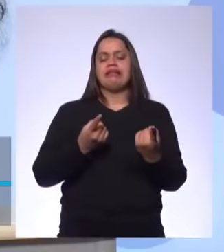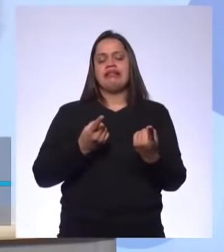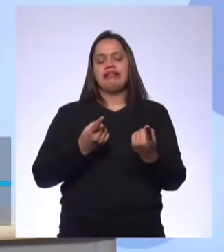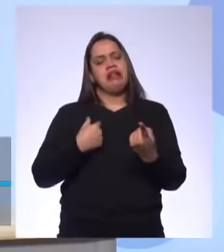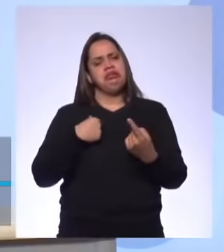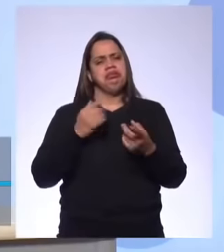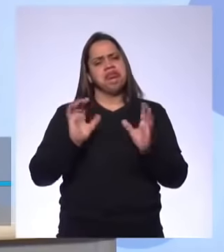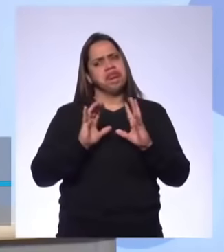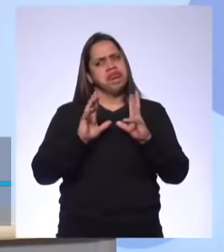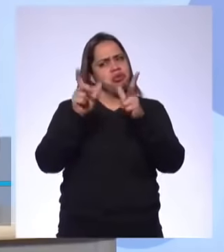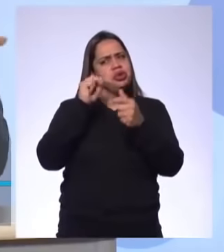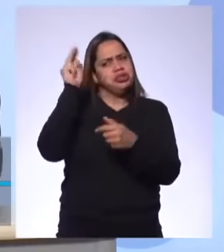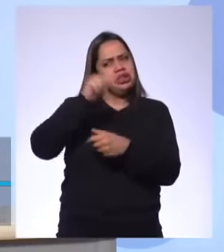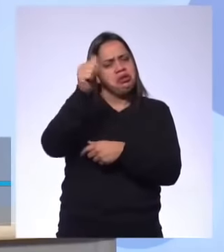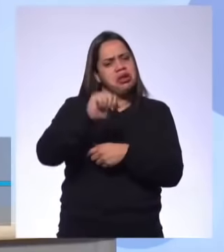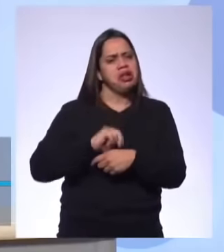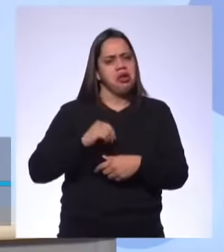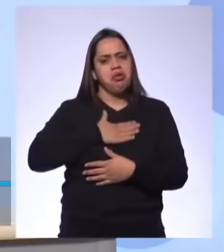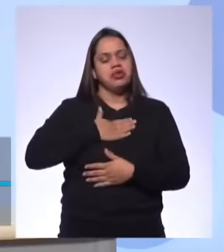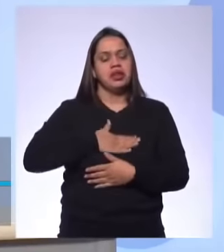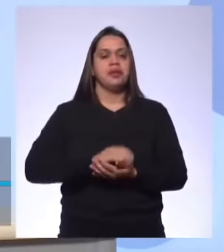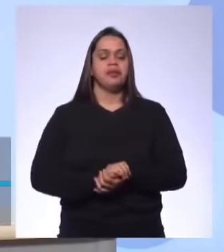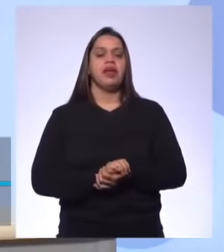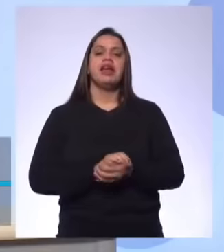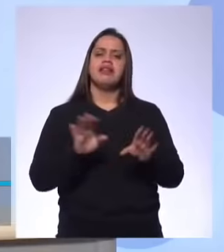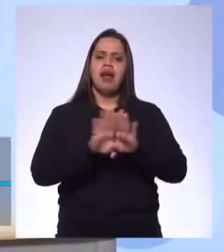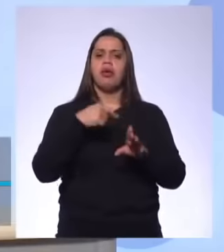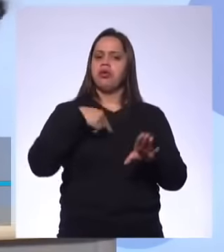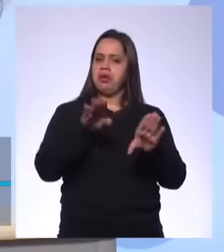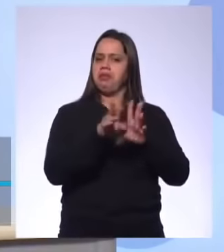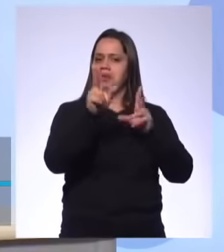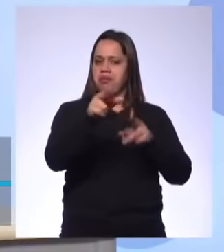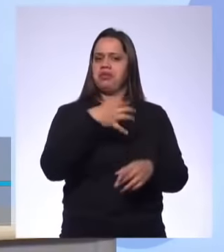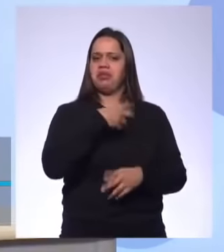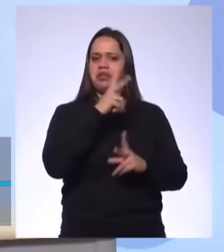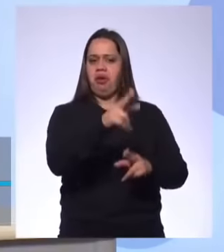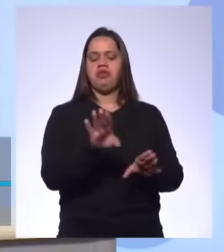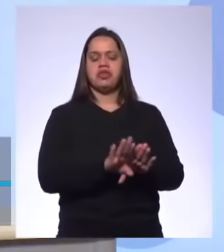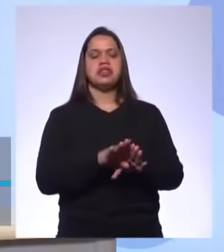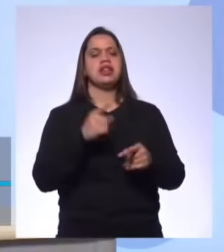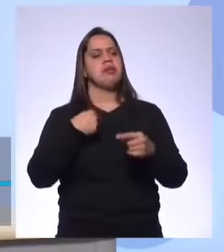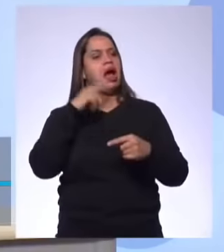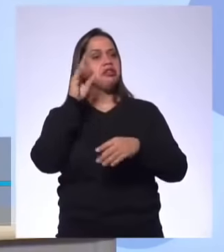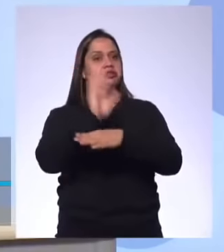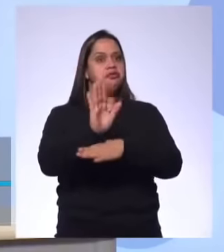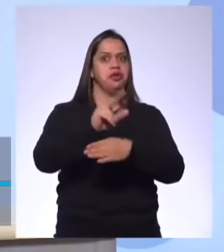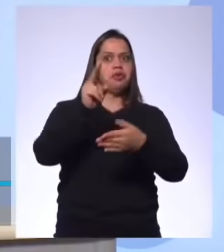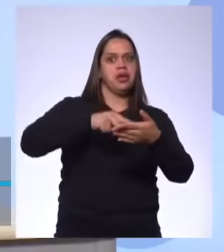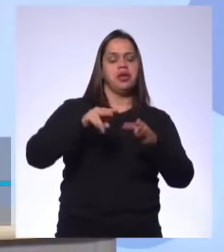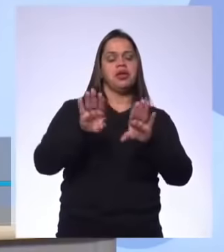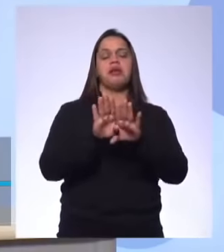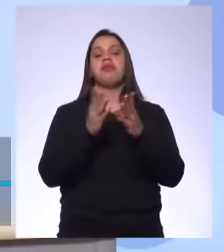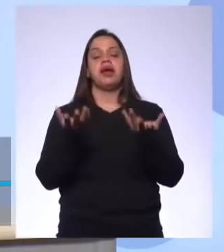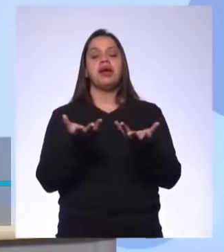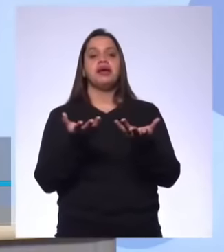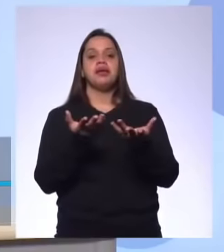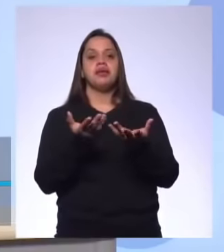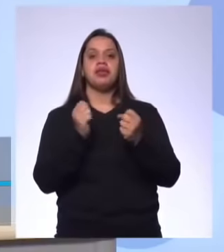por exemplo. Ai, o final poderia ter sido melhor. Aí, Ana Luísa, lembra do que a Dani colocou na aula anterior, de vocês criarem o